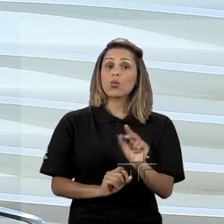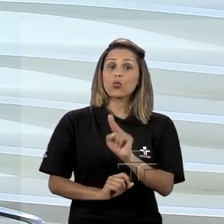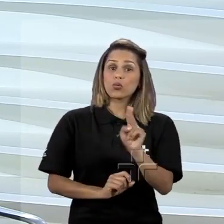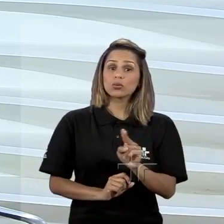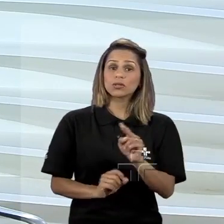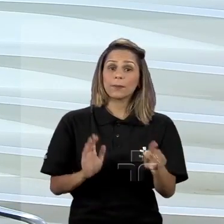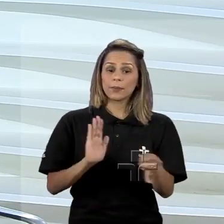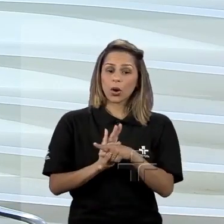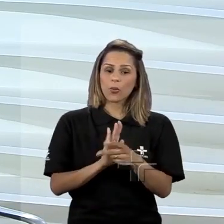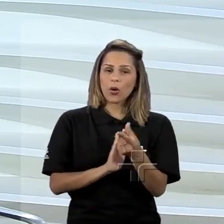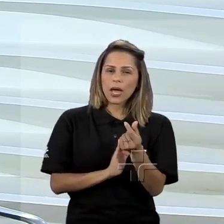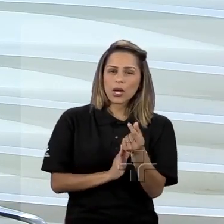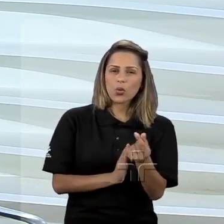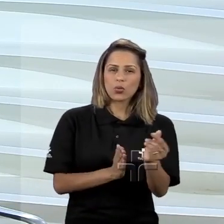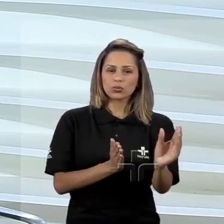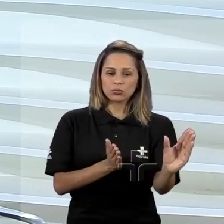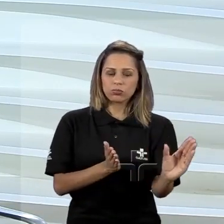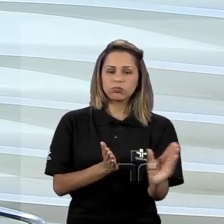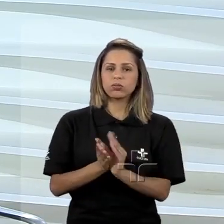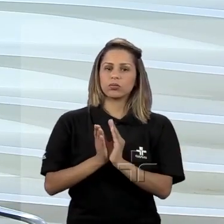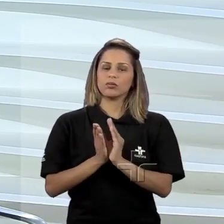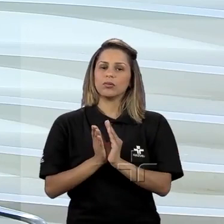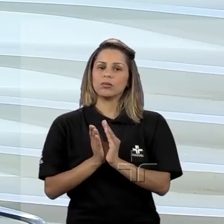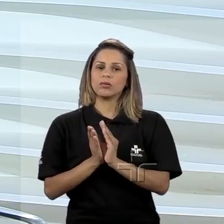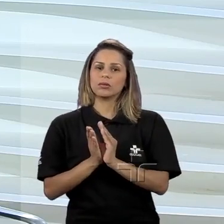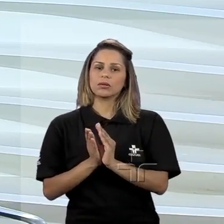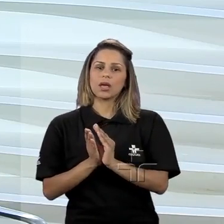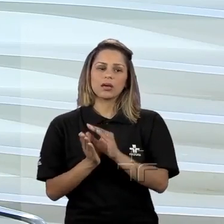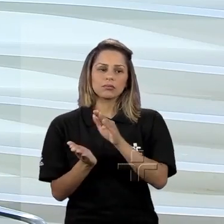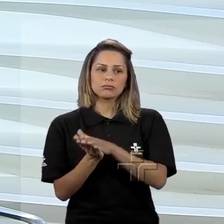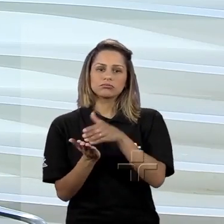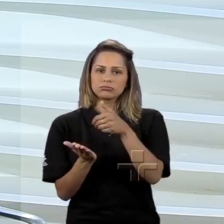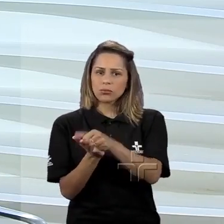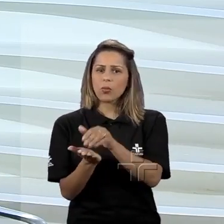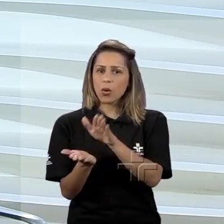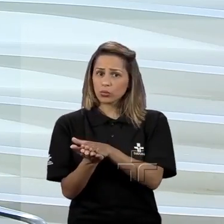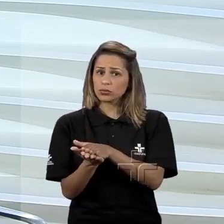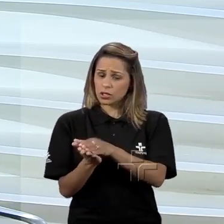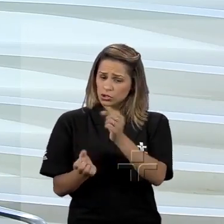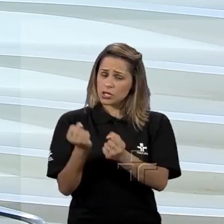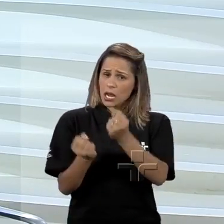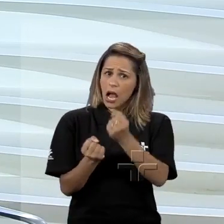Multas. Nós conseguimos a liberação do Tribunal de Justiça para que o fundo de multas